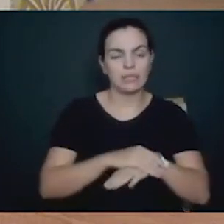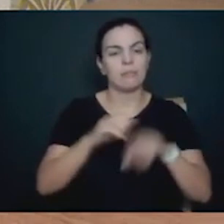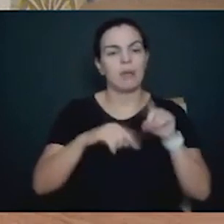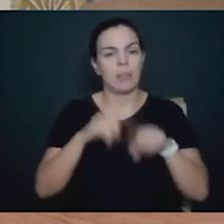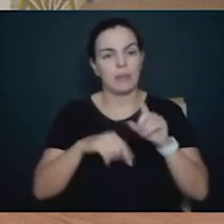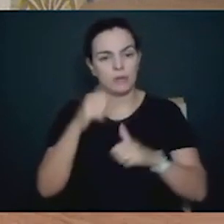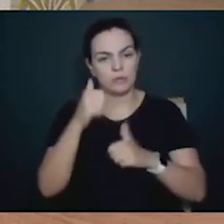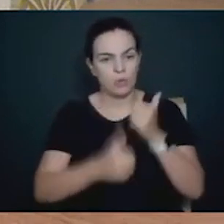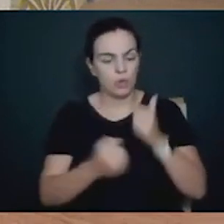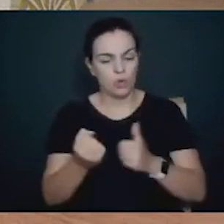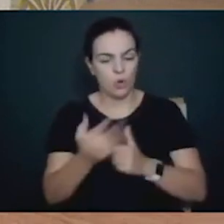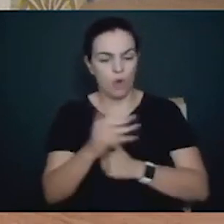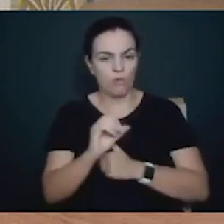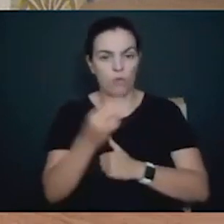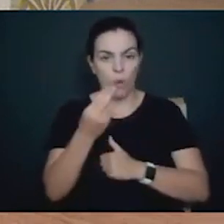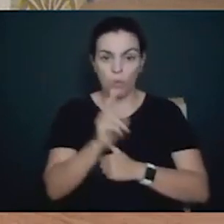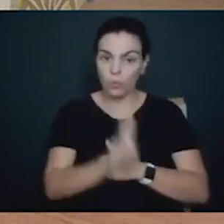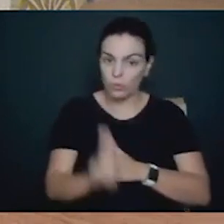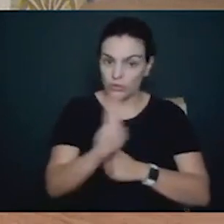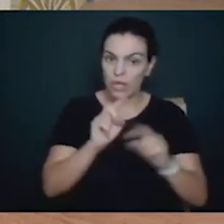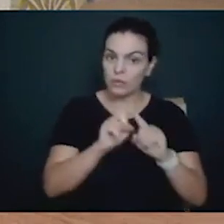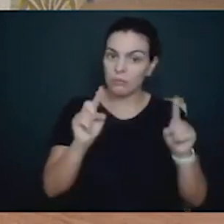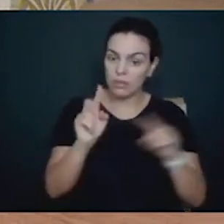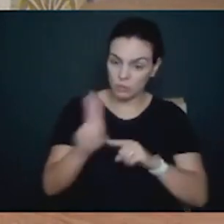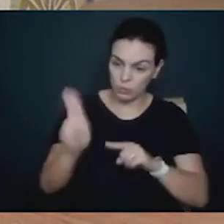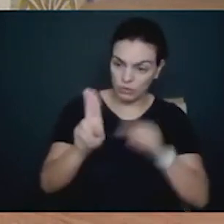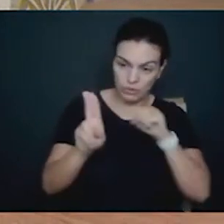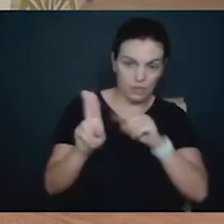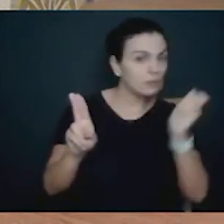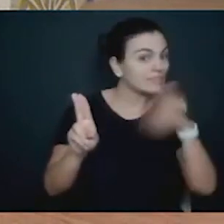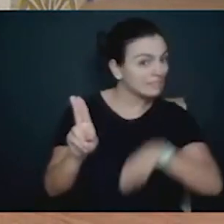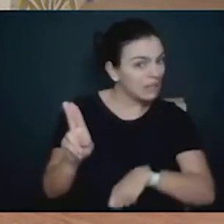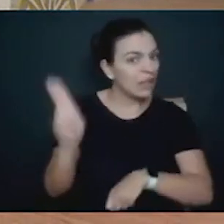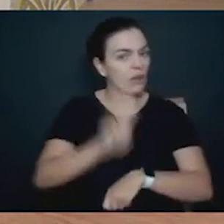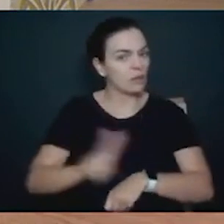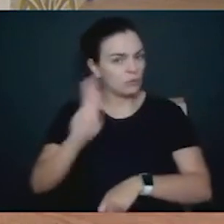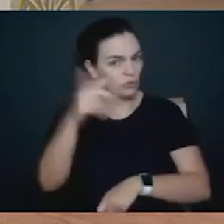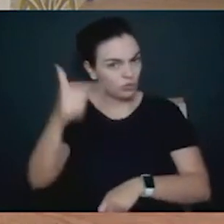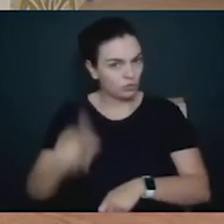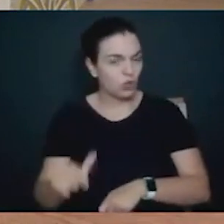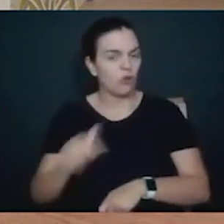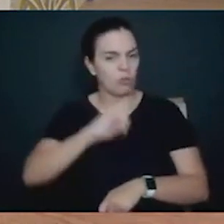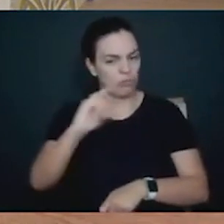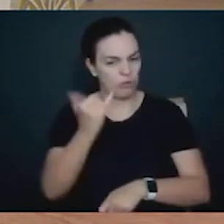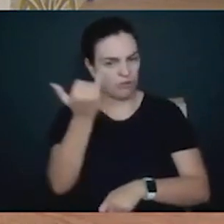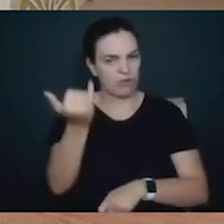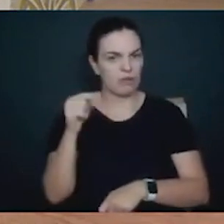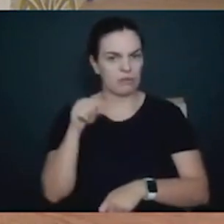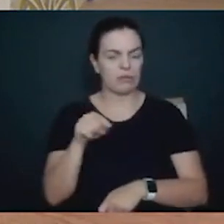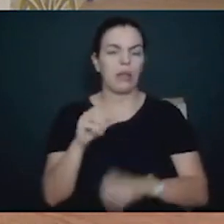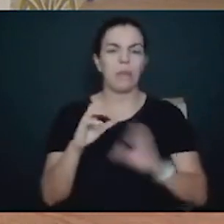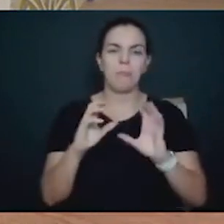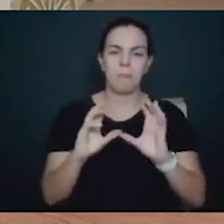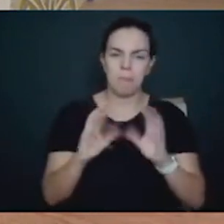claro, todos em bom estado de conservação, para que possam ser adequadamente reaproveitados. E aí a gente pode falar de bolas em geral, bola